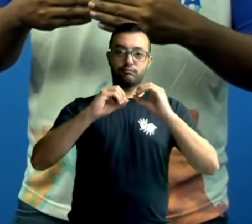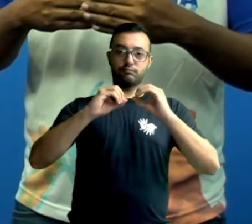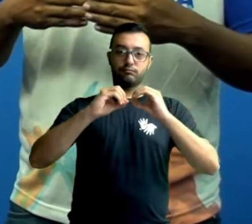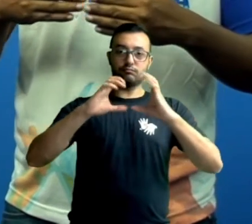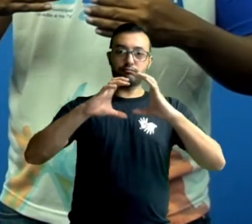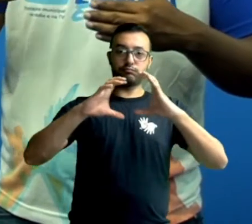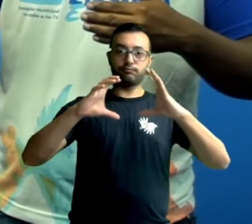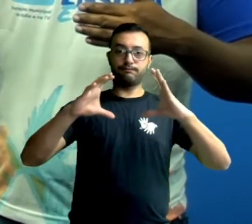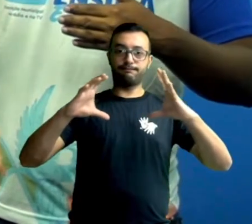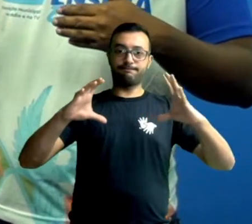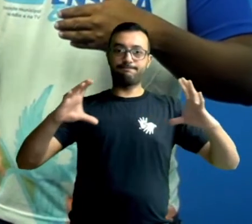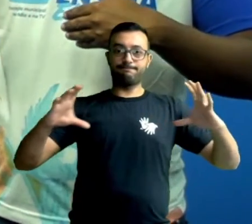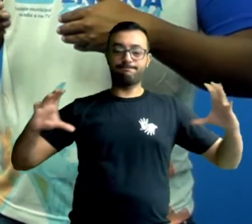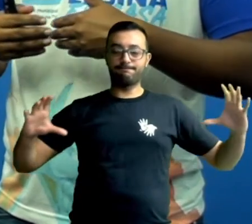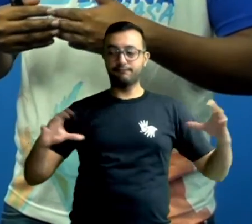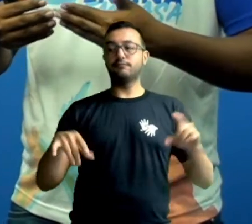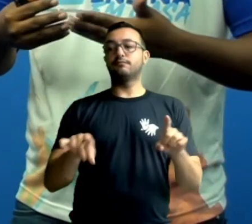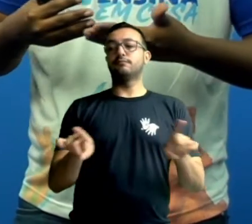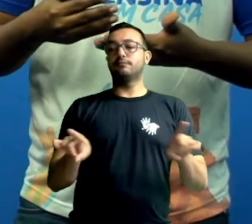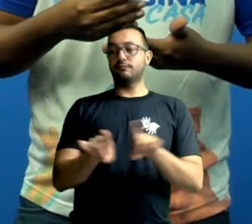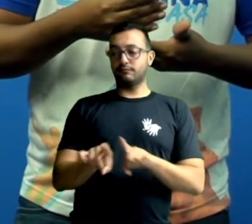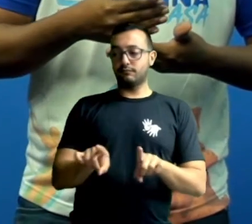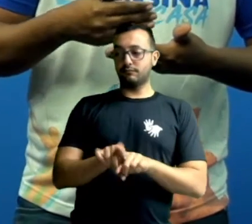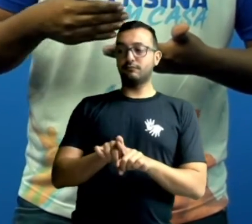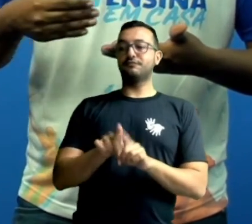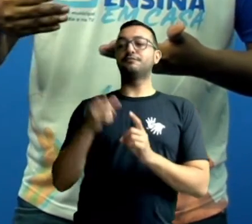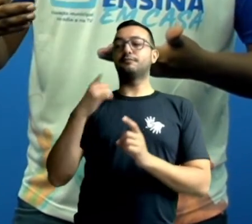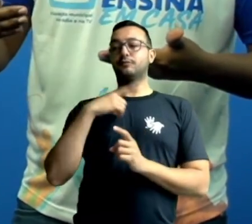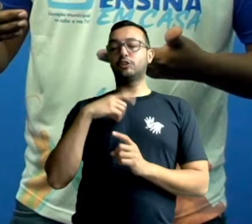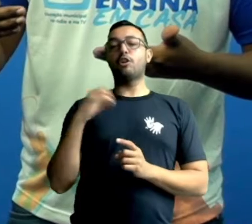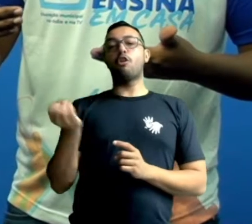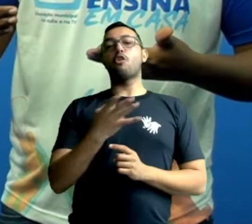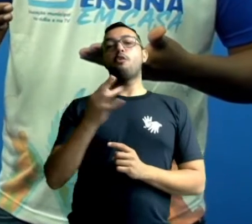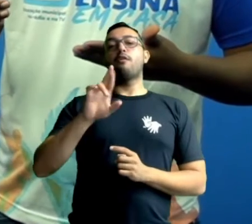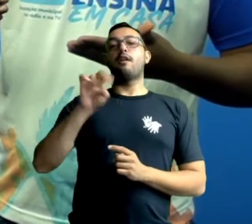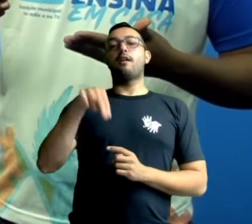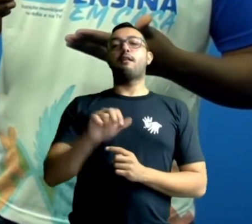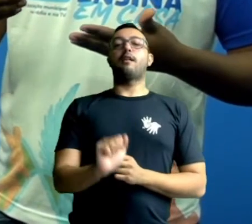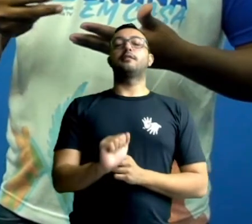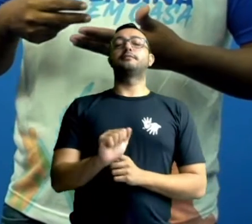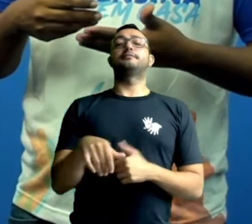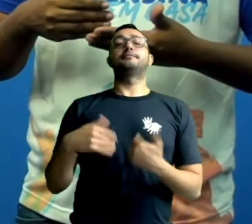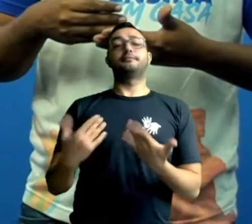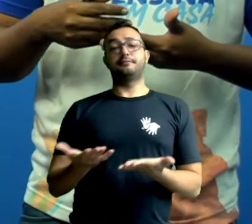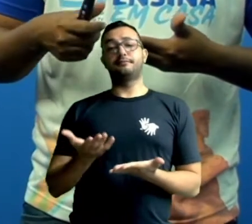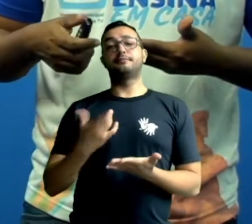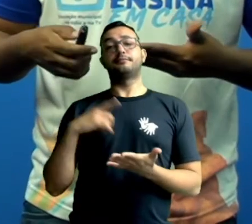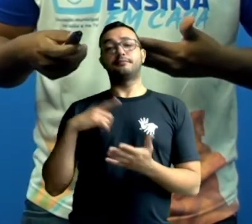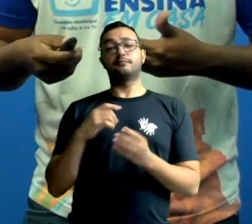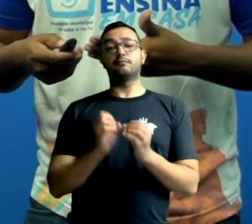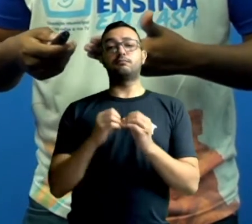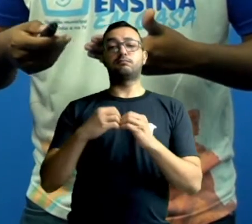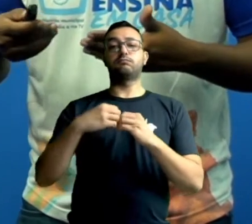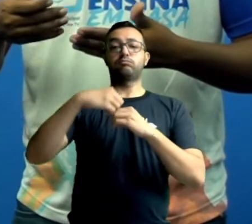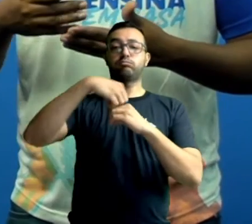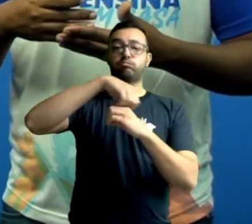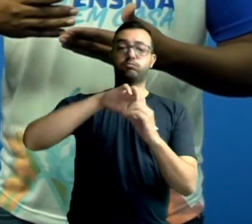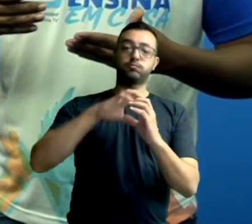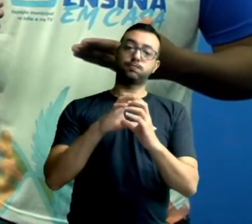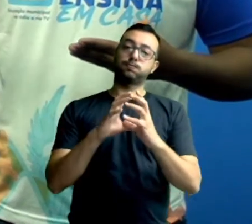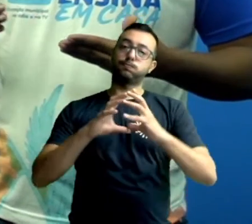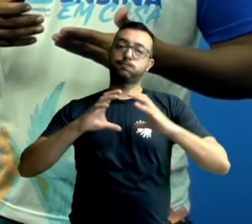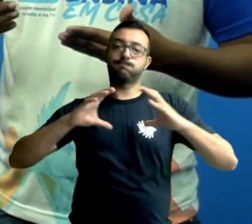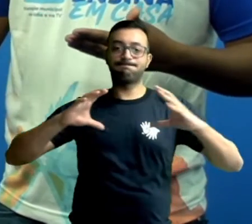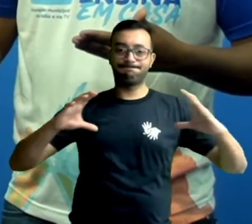tanto pedaços da sua membrana como também um novo RNA. Então vai se montando ao longo